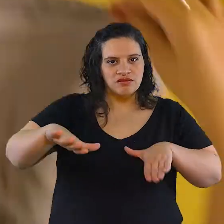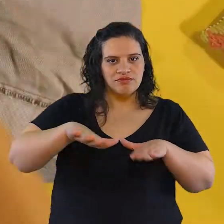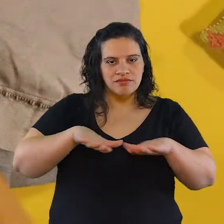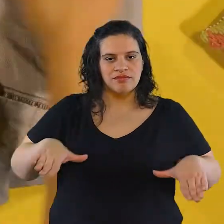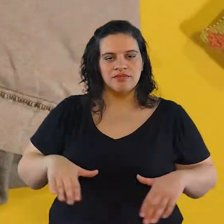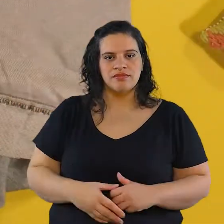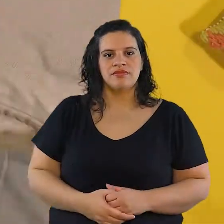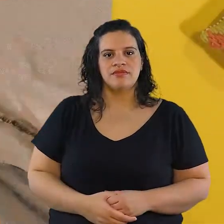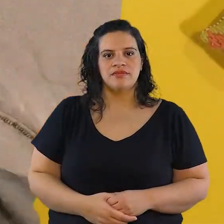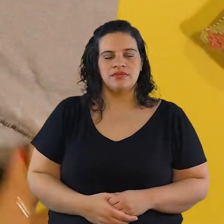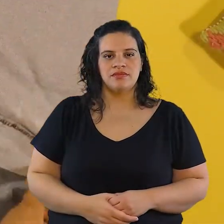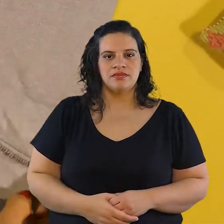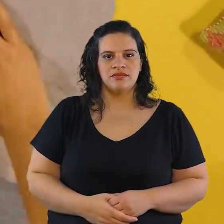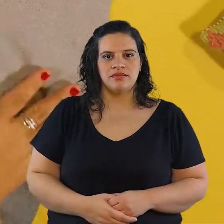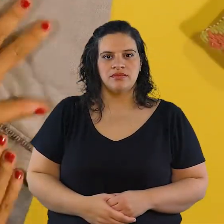Dou uma esticada.